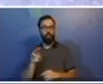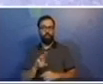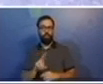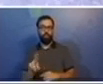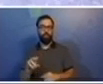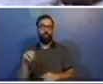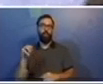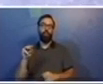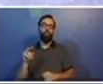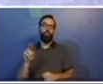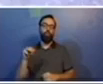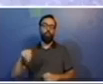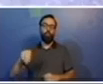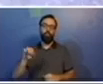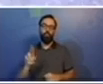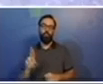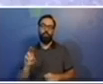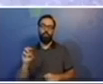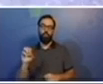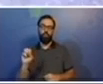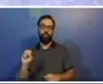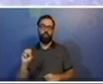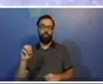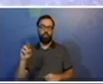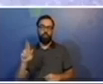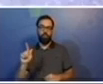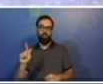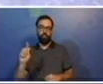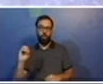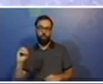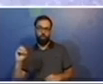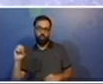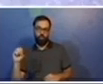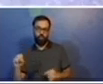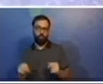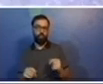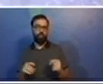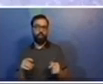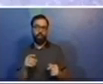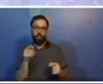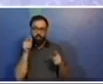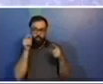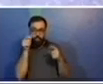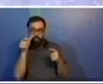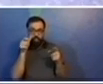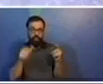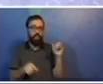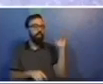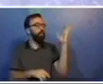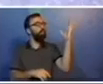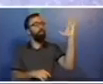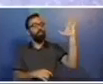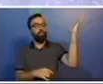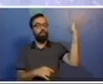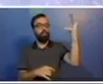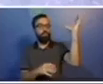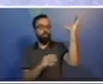no tronco de árvores, em rochas, até mesmo na parede, principalmente em lugares que recebem muita água.